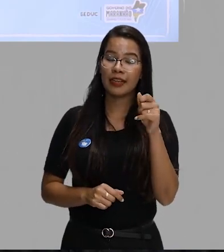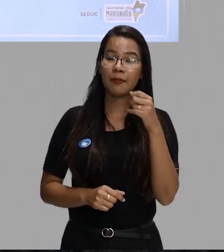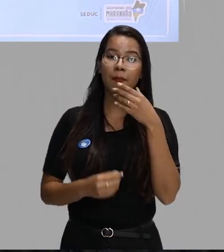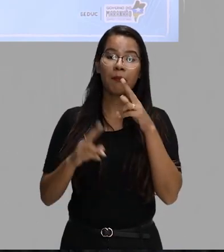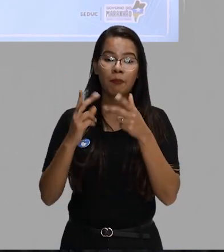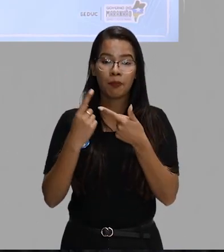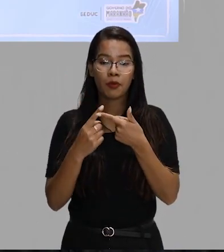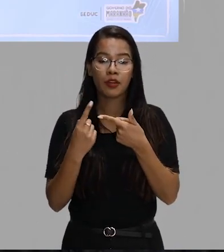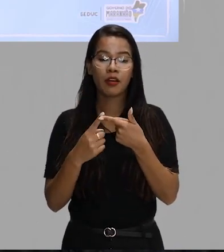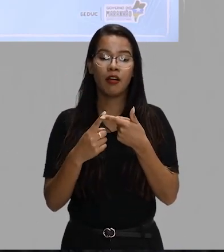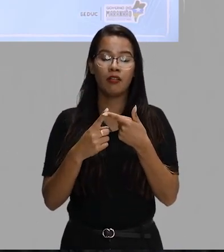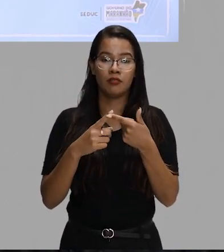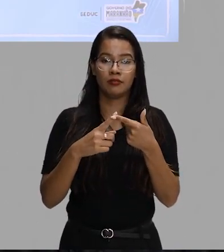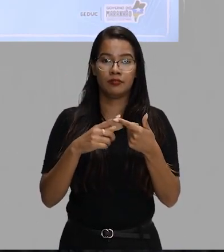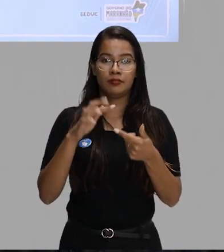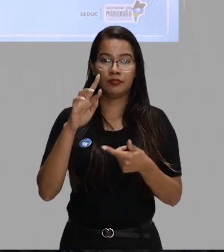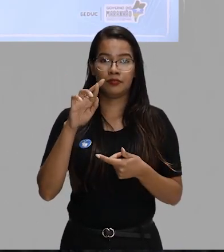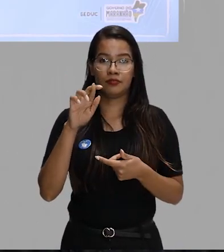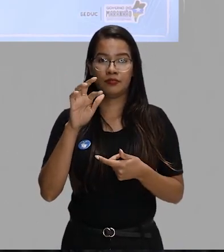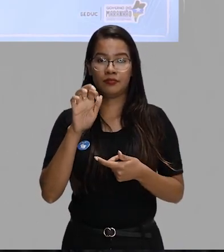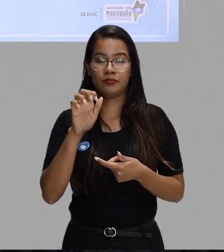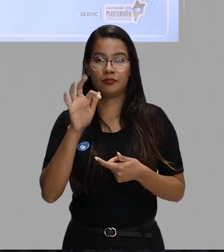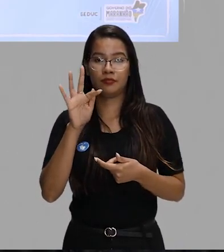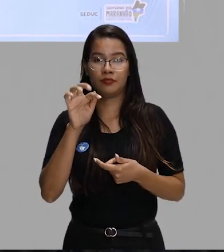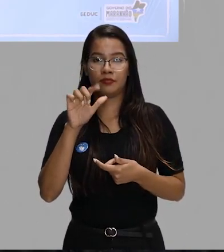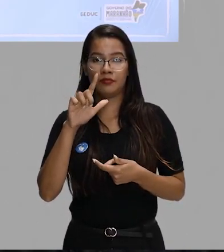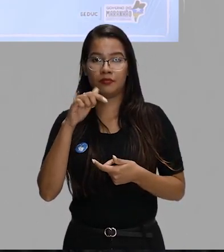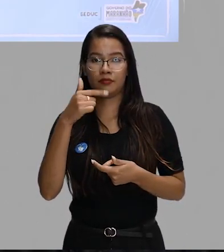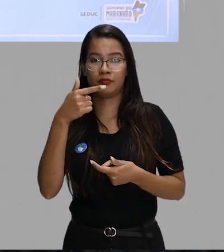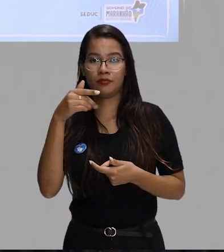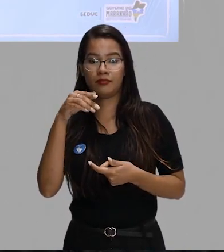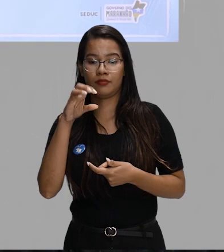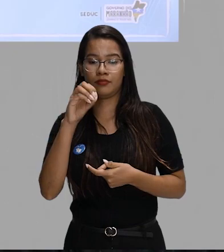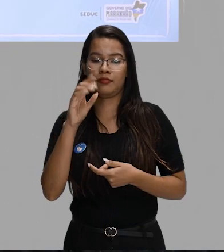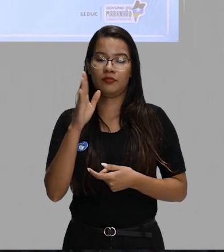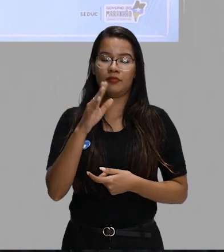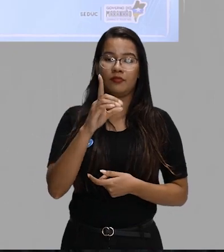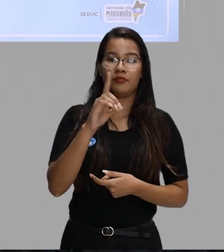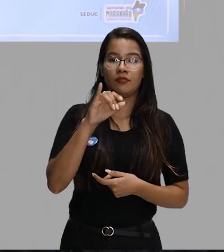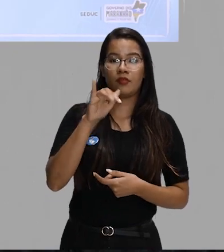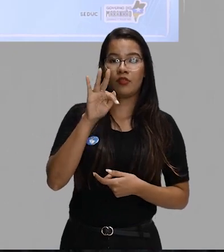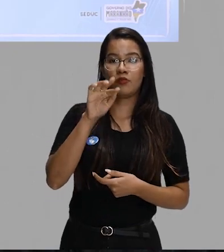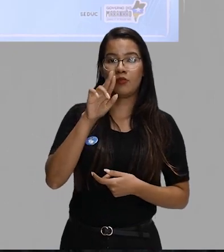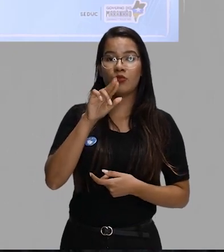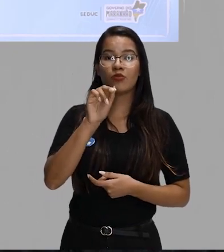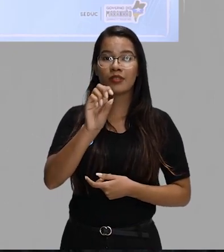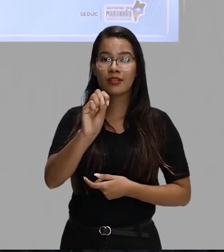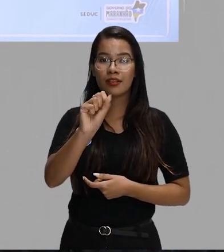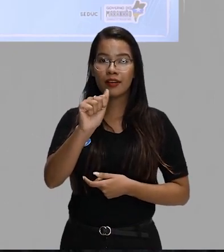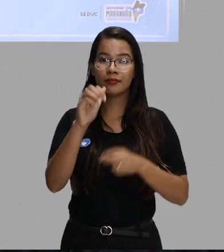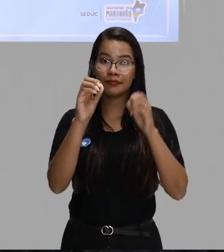a uma reflexão difusa. Okay? Graças à reflexão difusa.